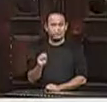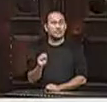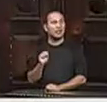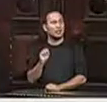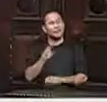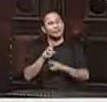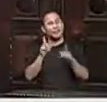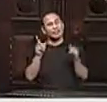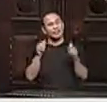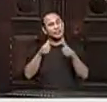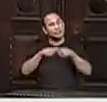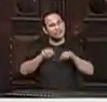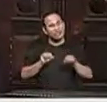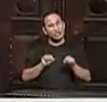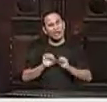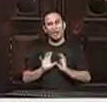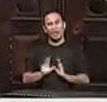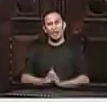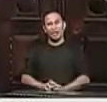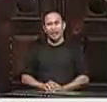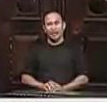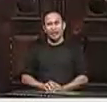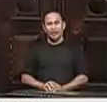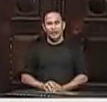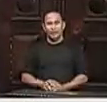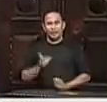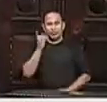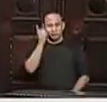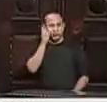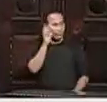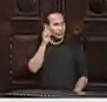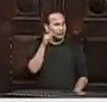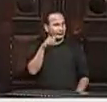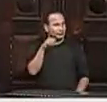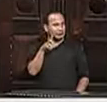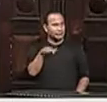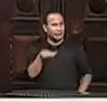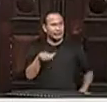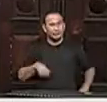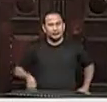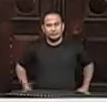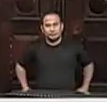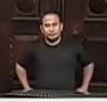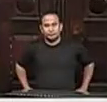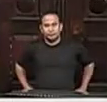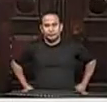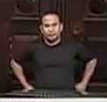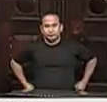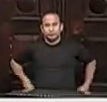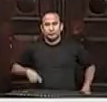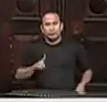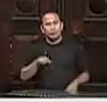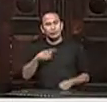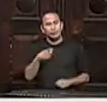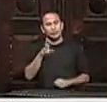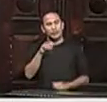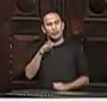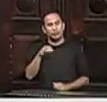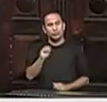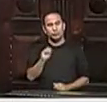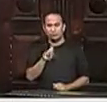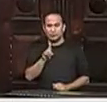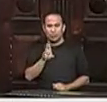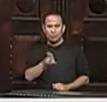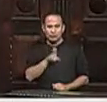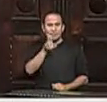diferença está, fundamentalmente, deputado André Siciliano, nos recursos que não serão usados